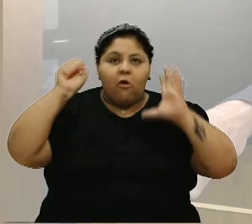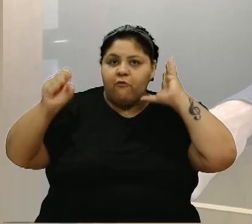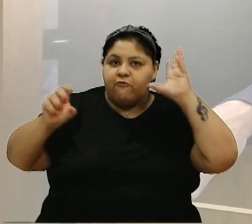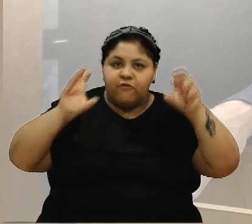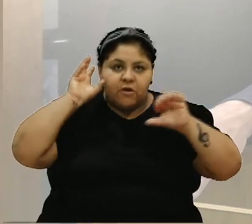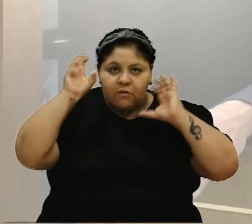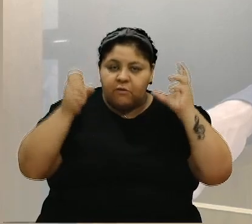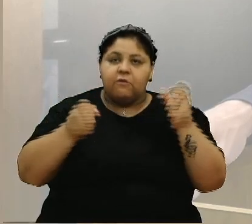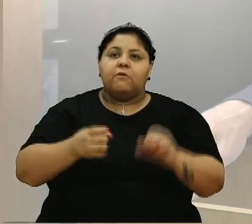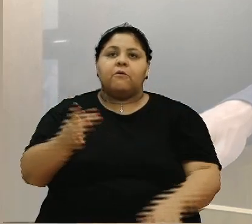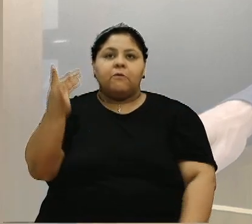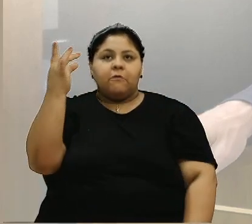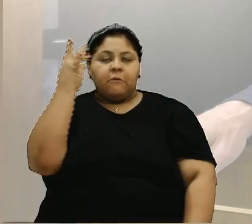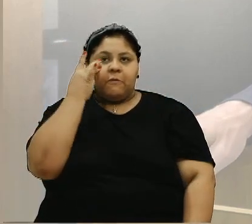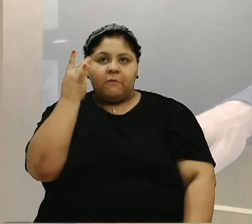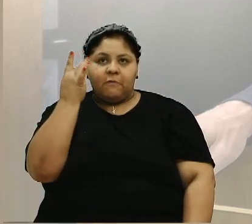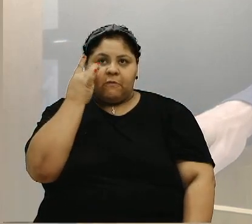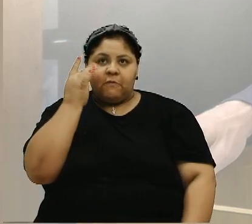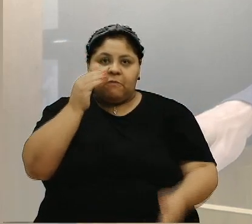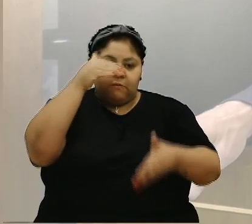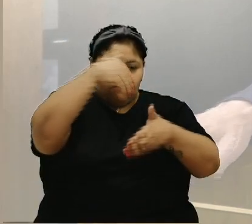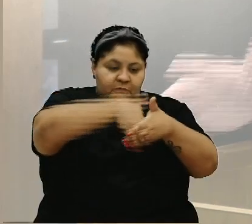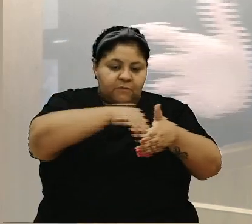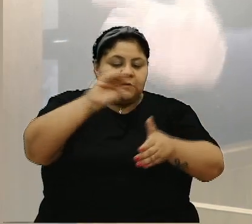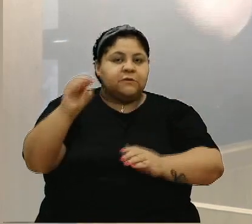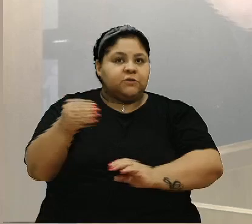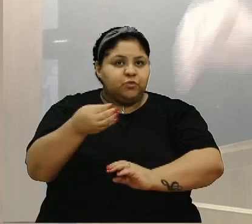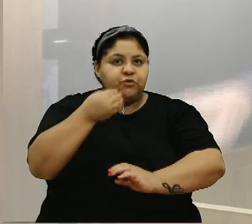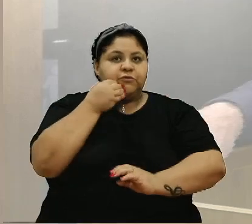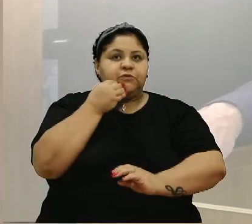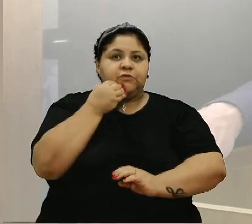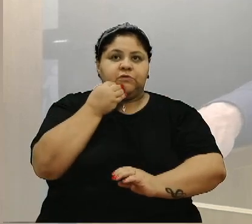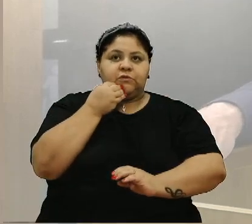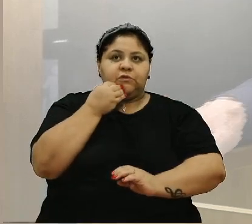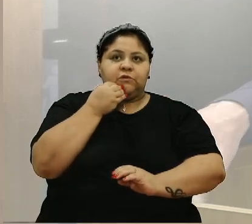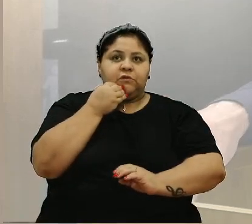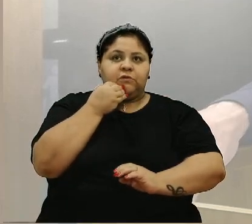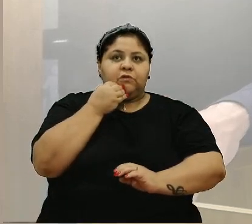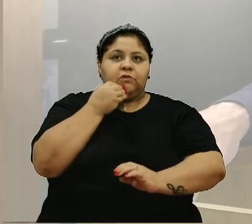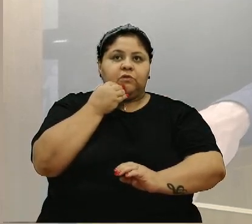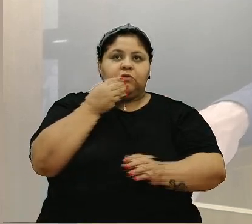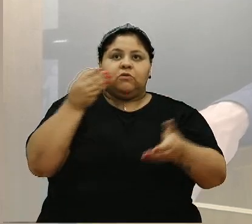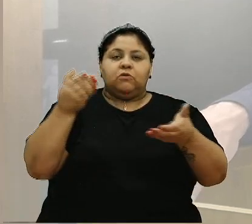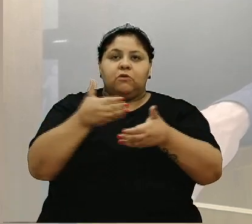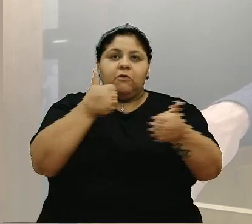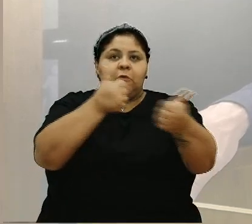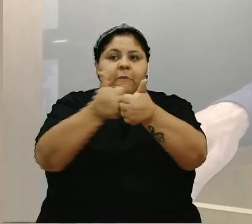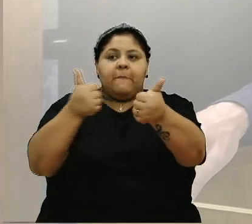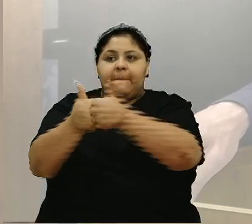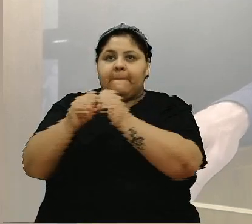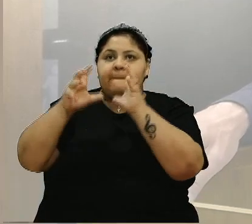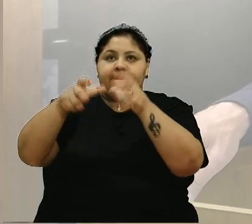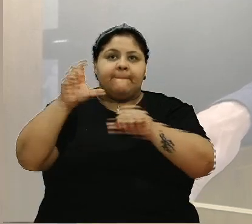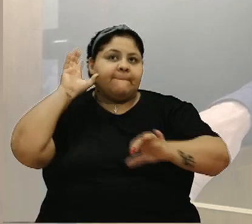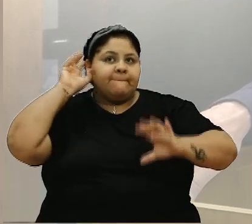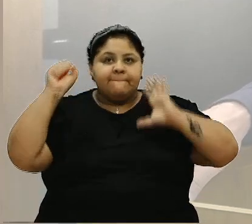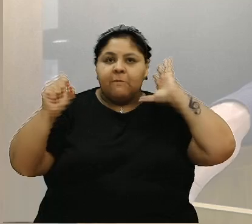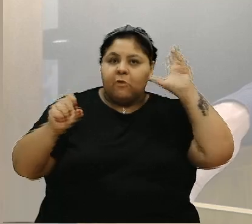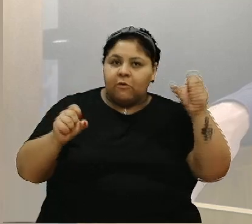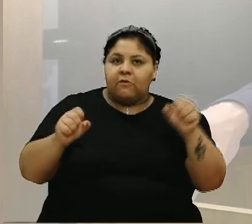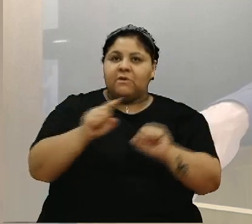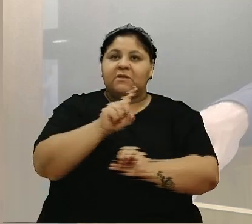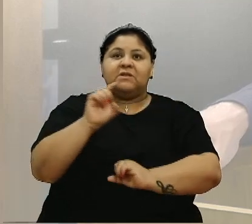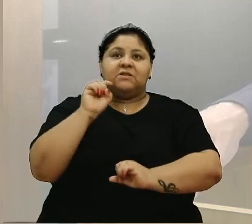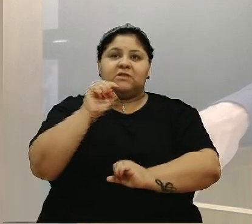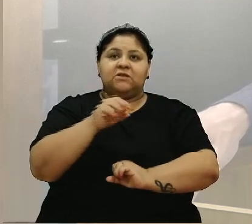estar presente dentro das possibilidades, mesmo não sendo vereador, perto de todo mundo, ouvindo todo mundo, e não só